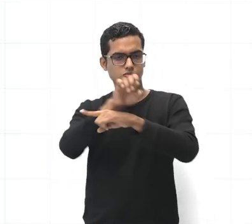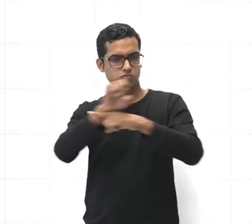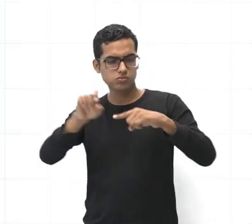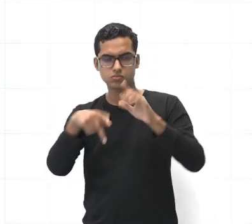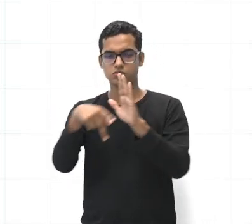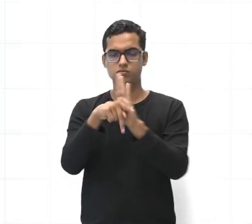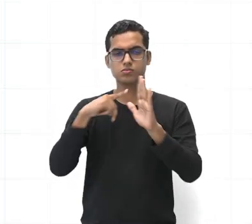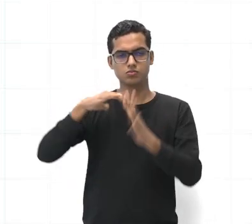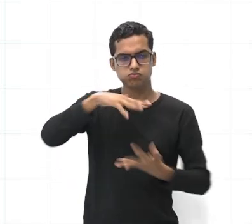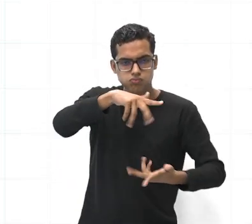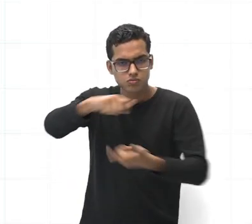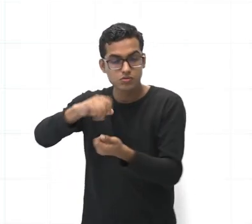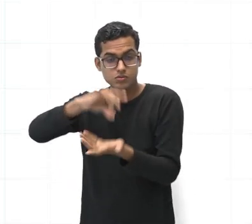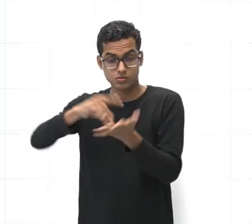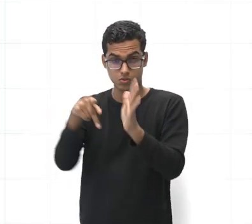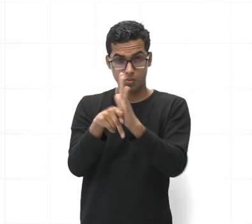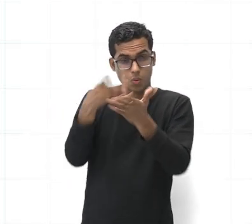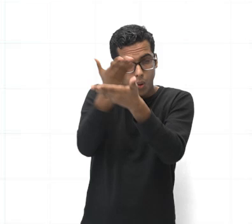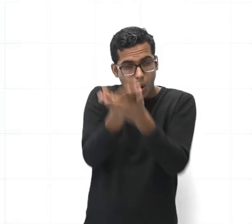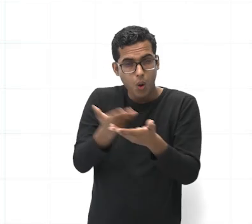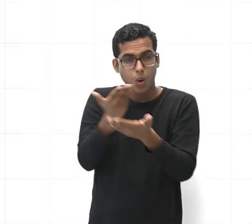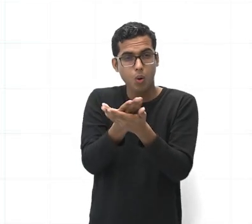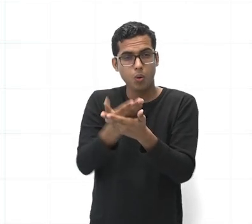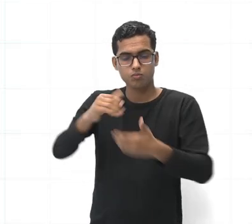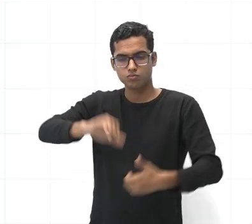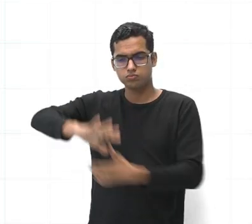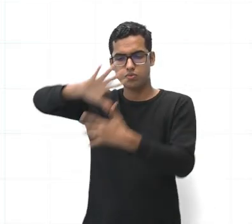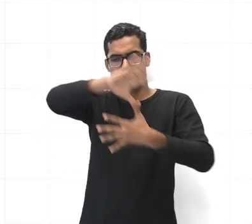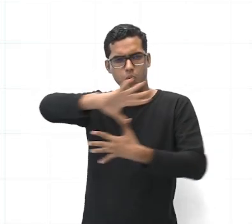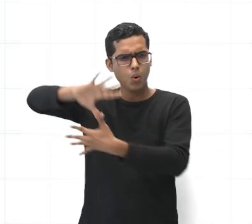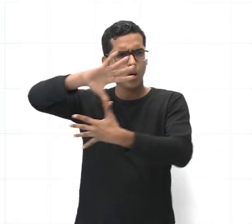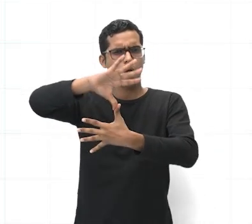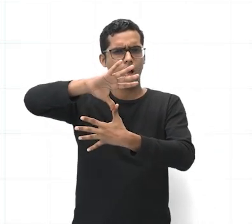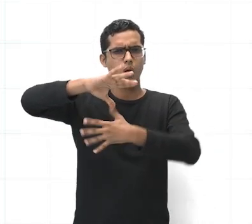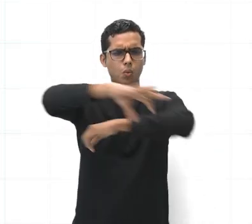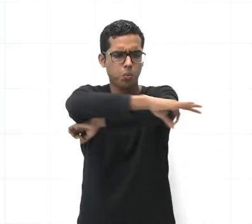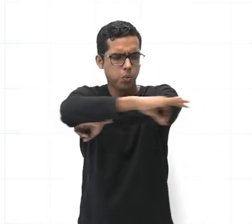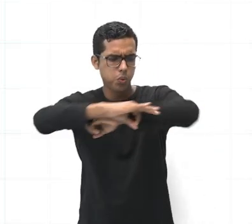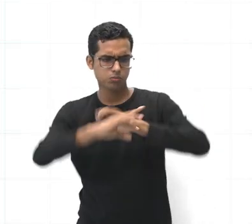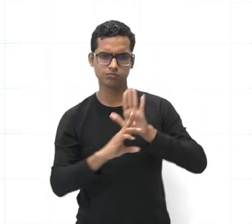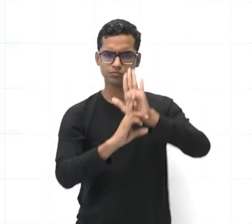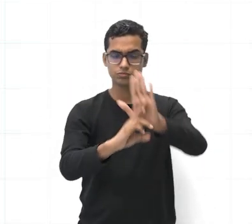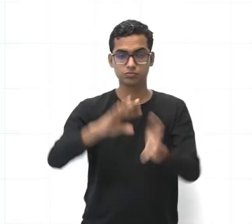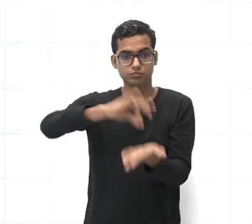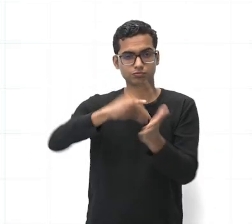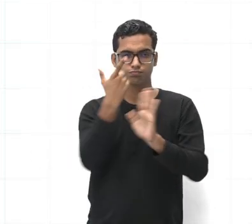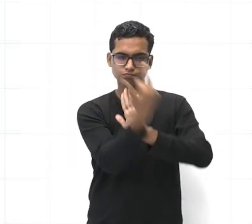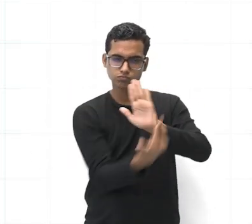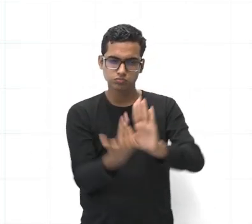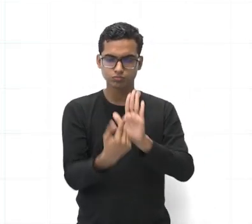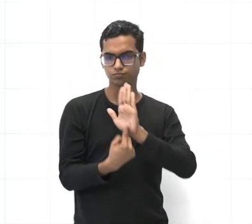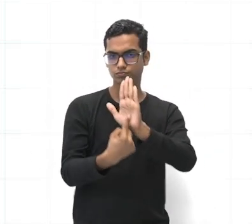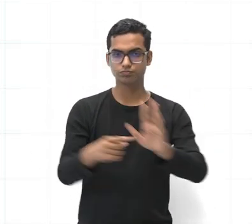Então, na cartografia, quando nós vemos aquele mapa mundi representado, né,